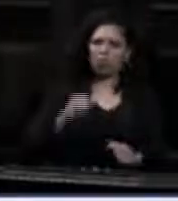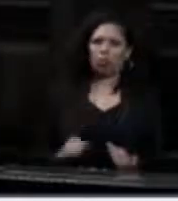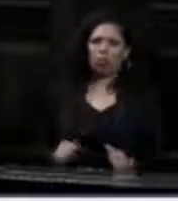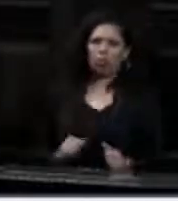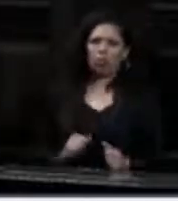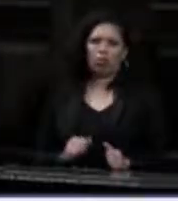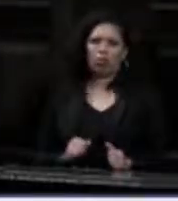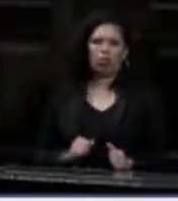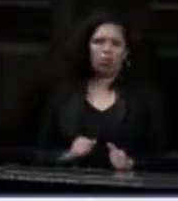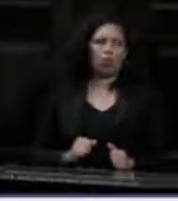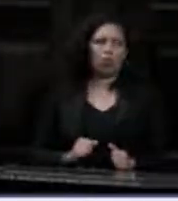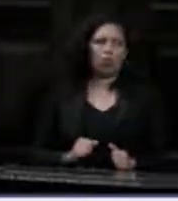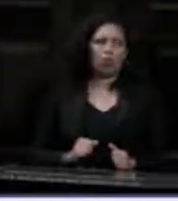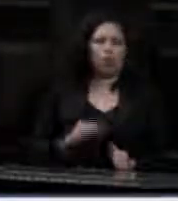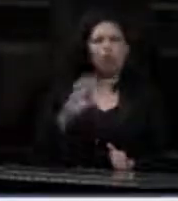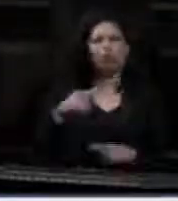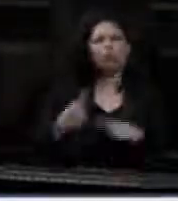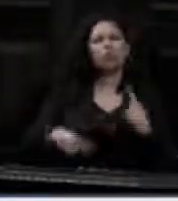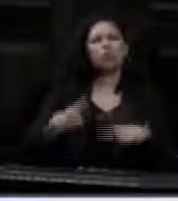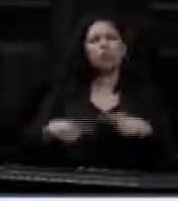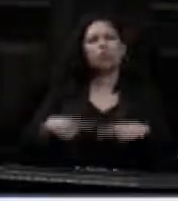tem feito mau uso da política.